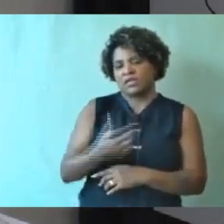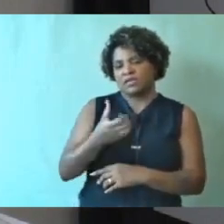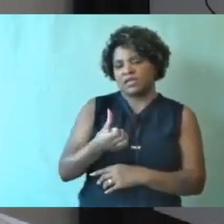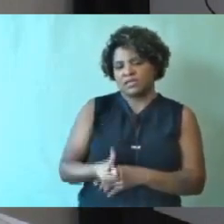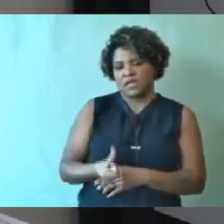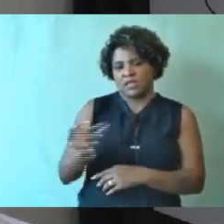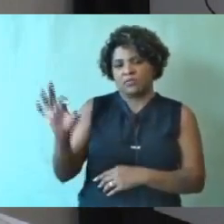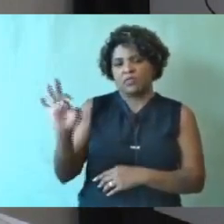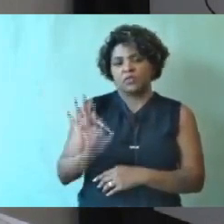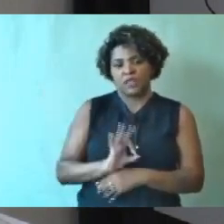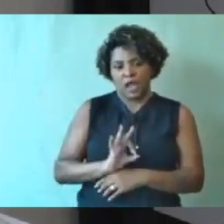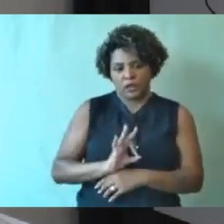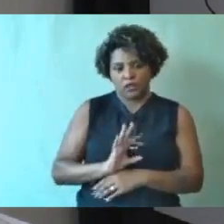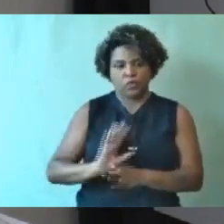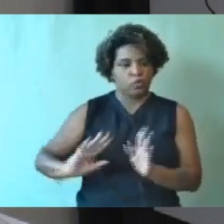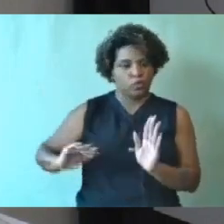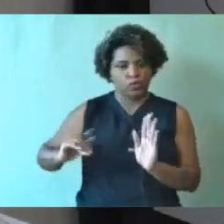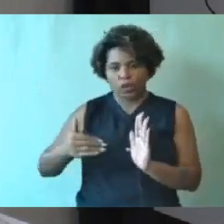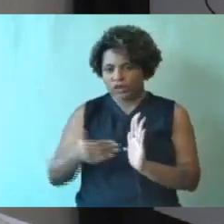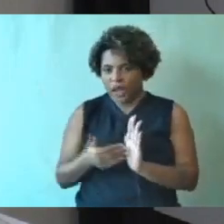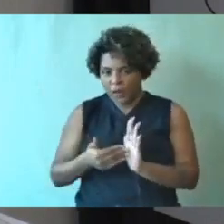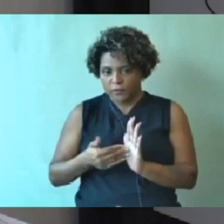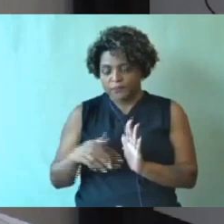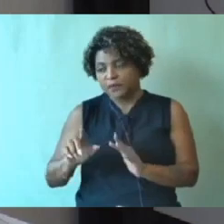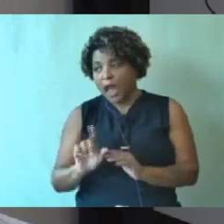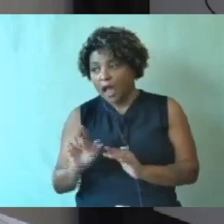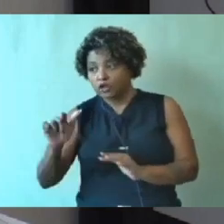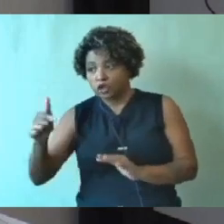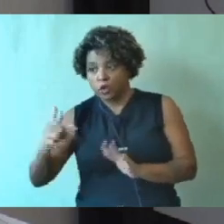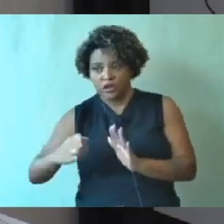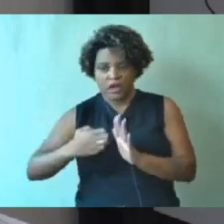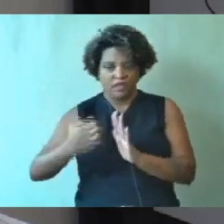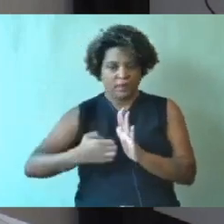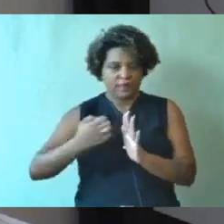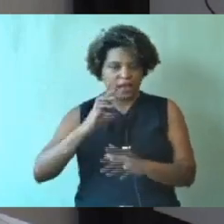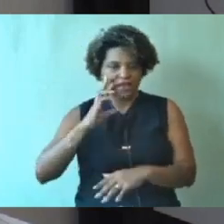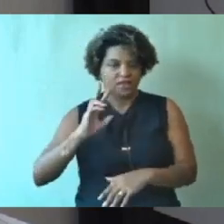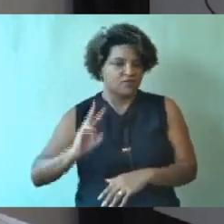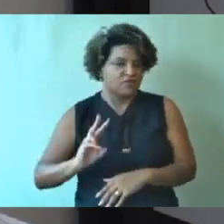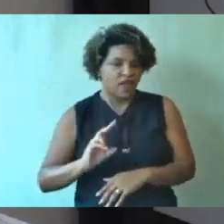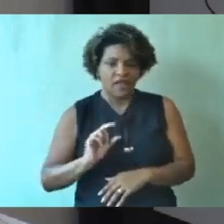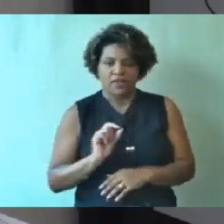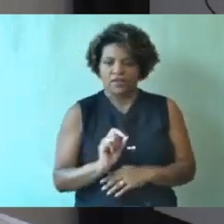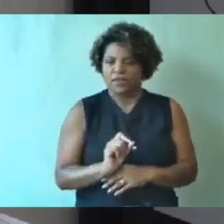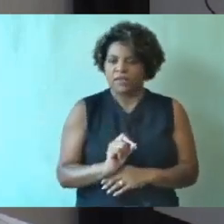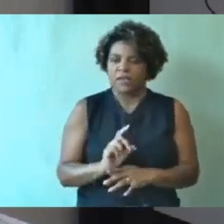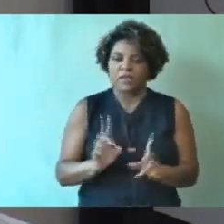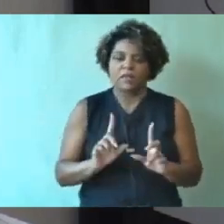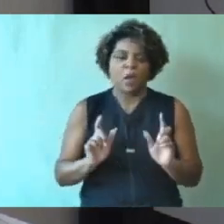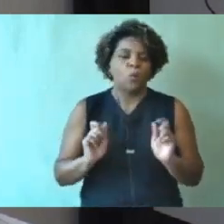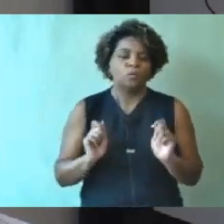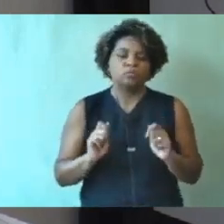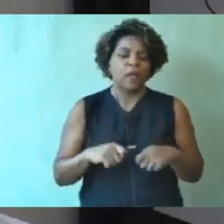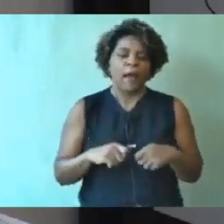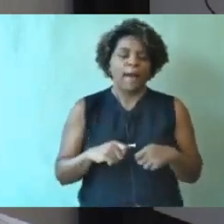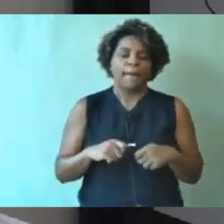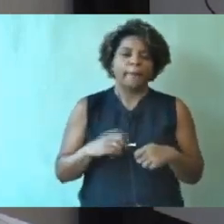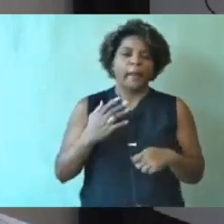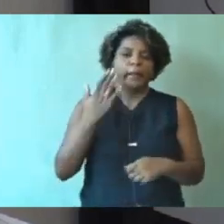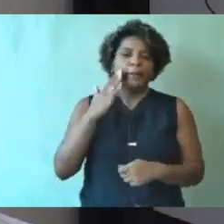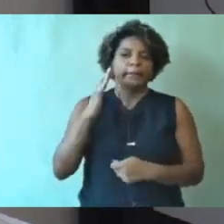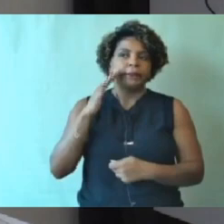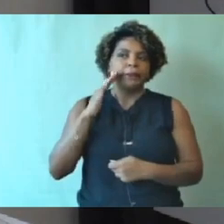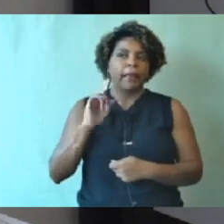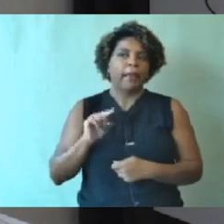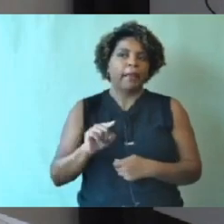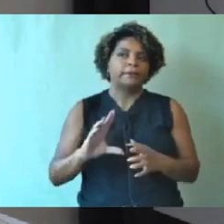do consórcio se veem numa situação que elas não conseguem absorver, em tese, esse buraco que ficaria